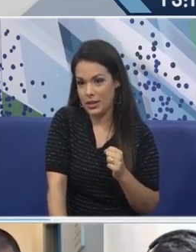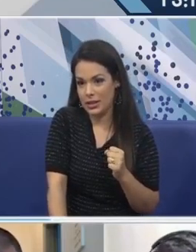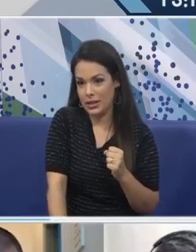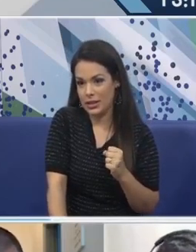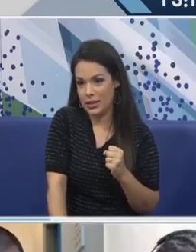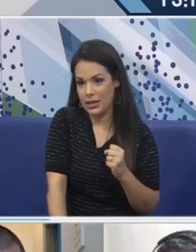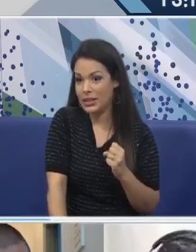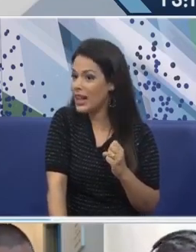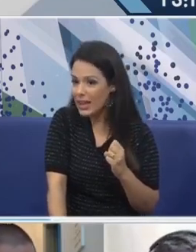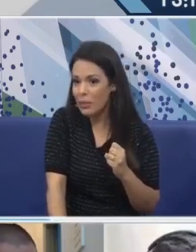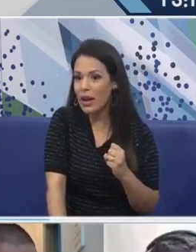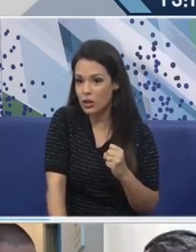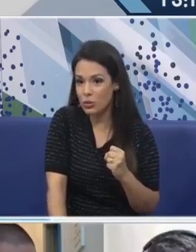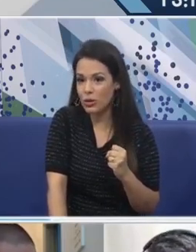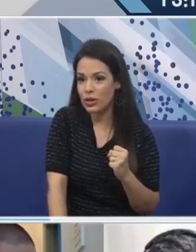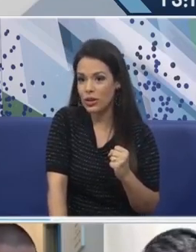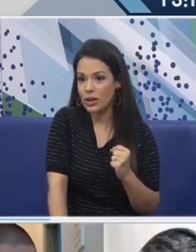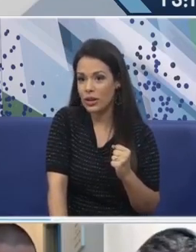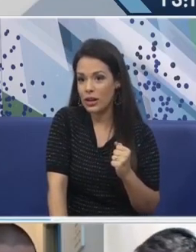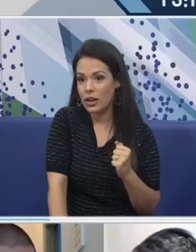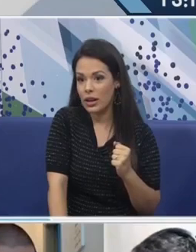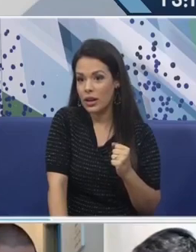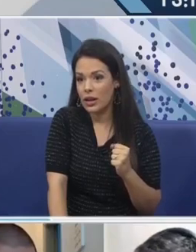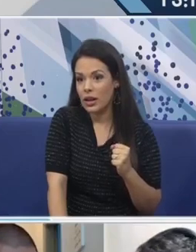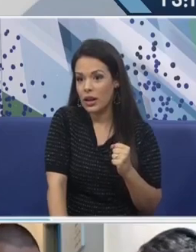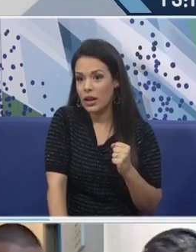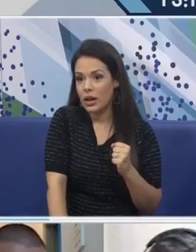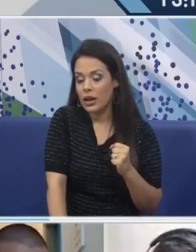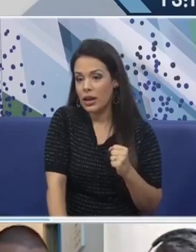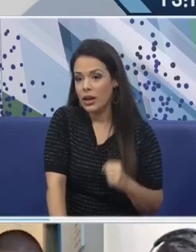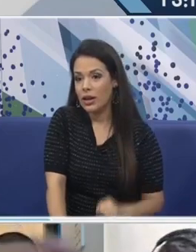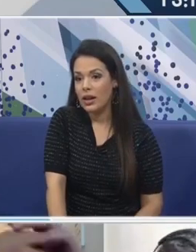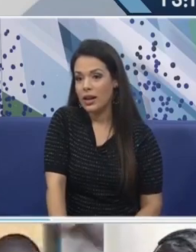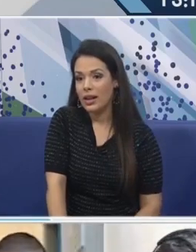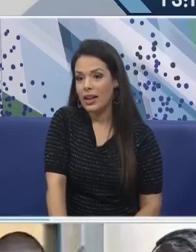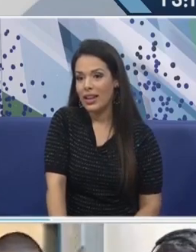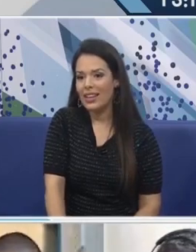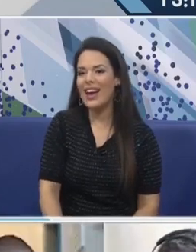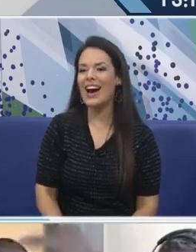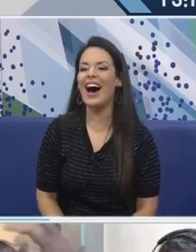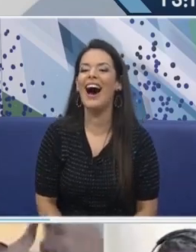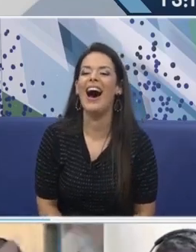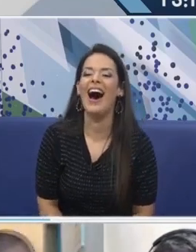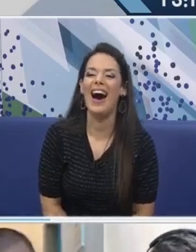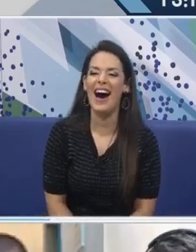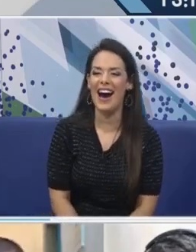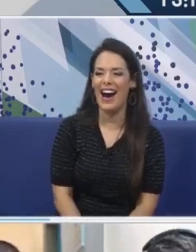Nada. Seria nada. Nada mesmo. Estão pensando em colocar, em vez da caravela, um Cano de PVC no escudo.